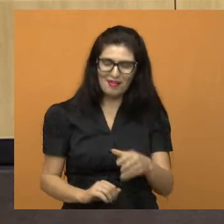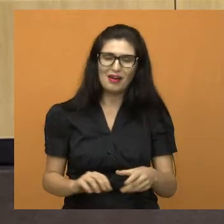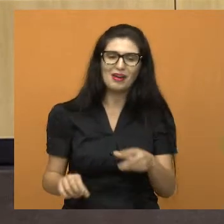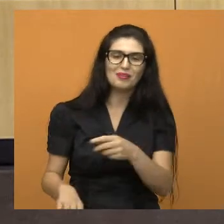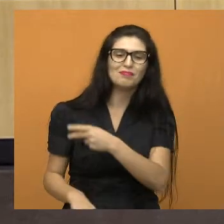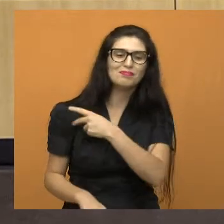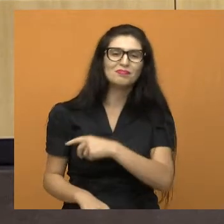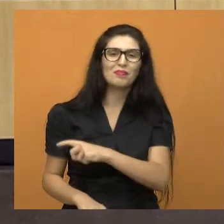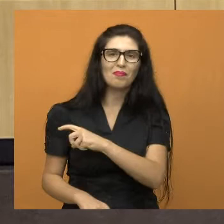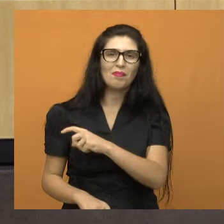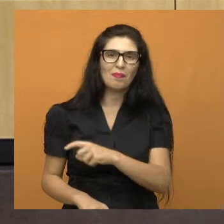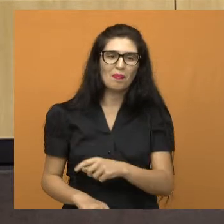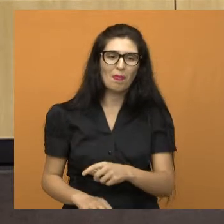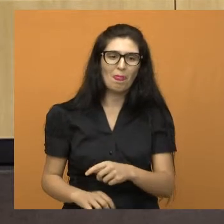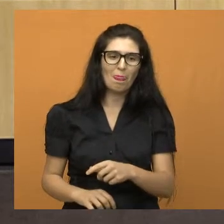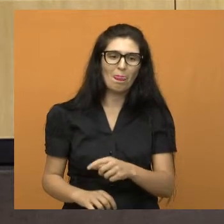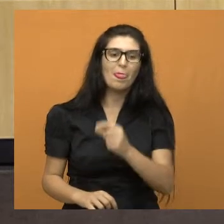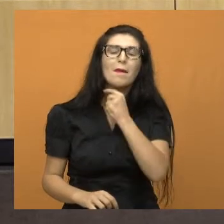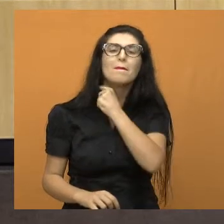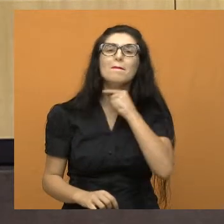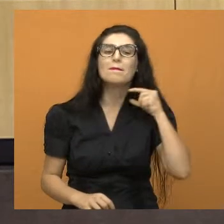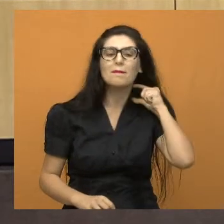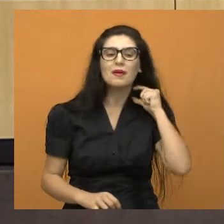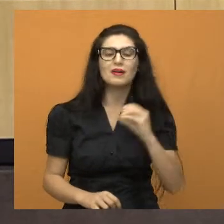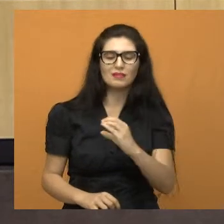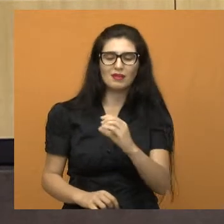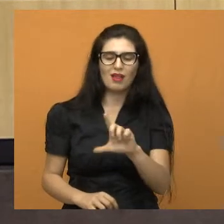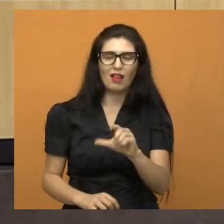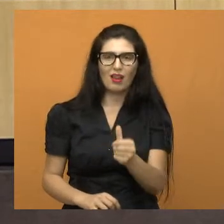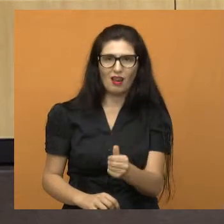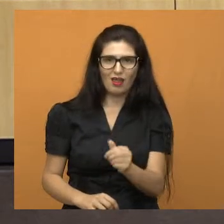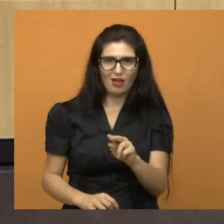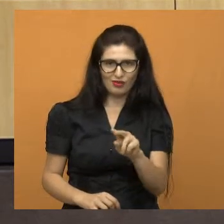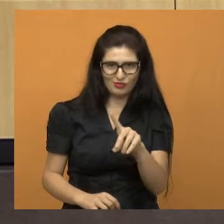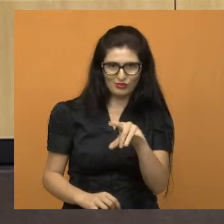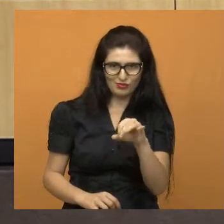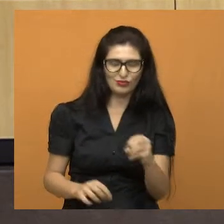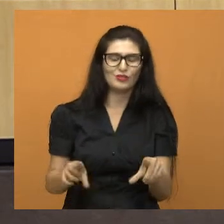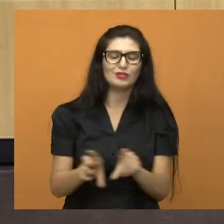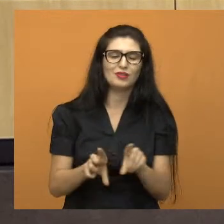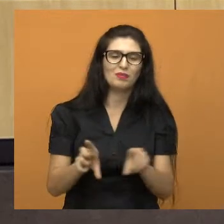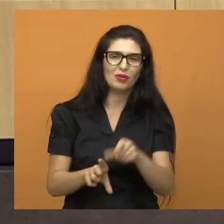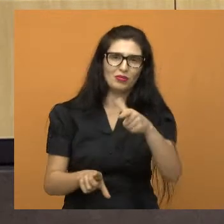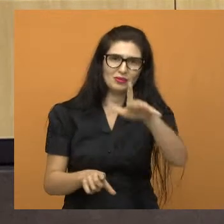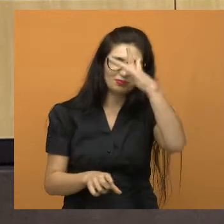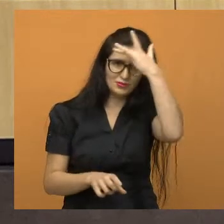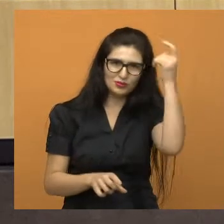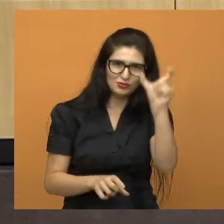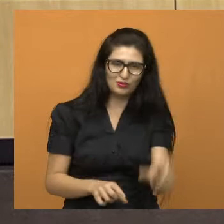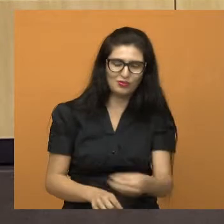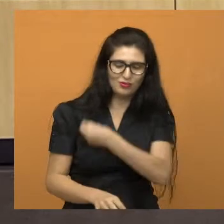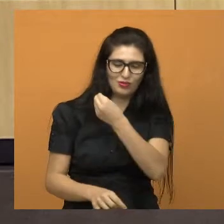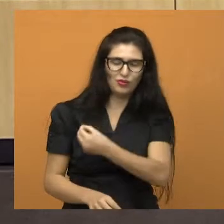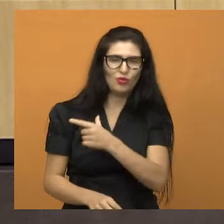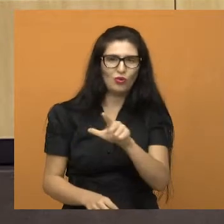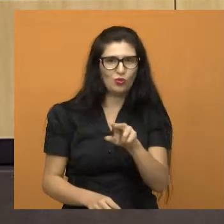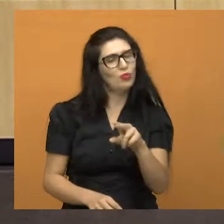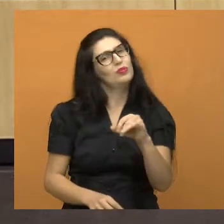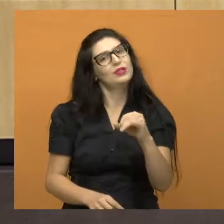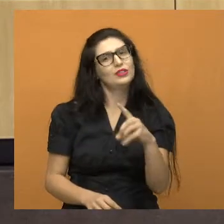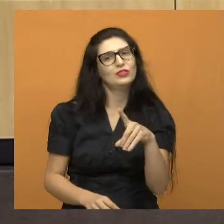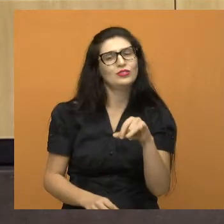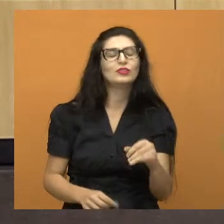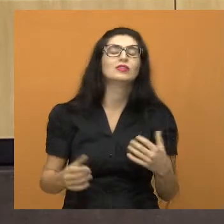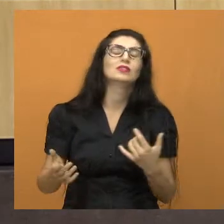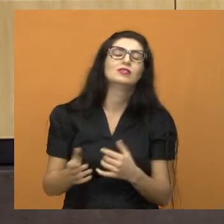padre Cláudio, é um prazer estar aqui, nosso coordenador diocesano, Luigi, que também está presente, nosso secretário de